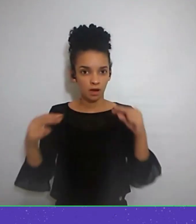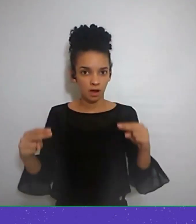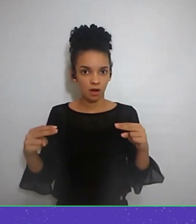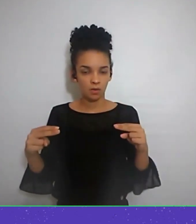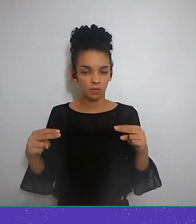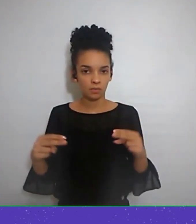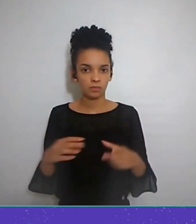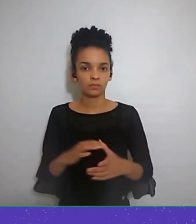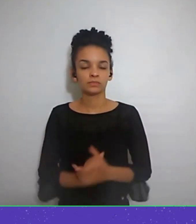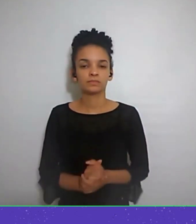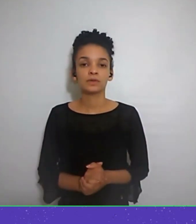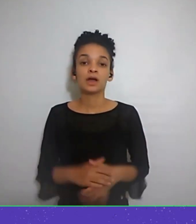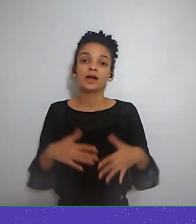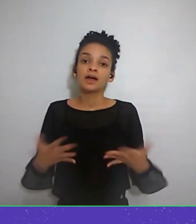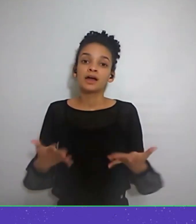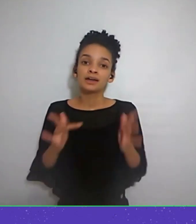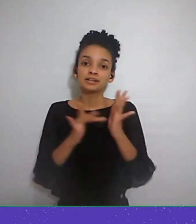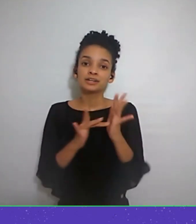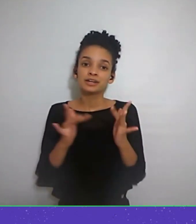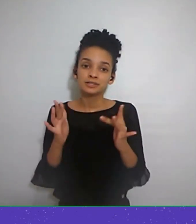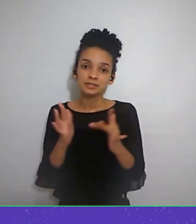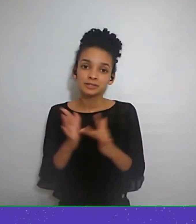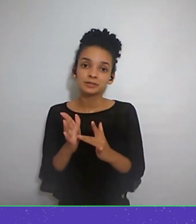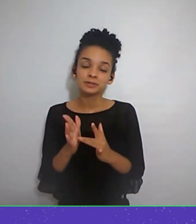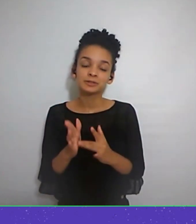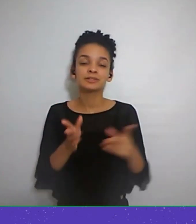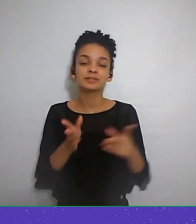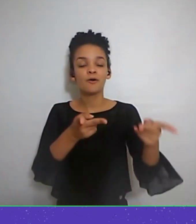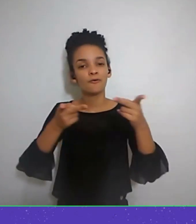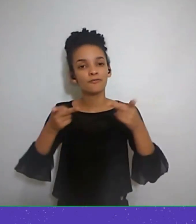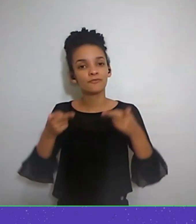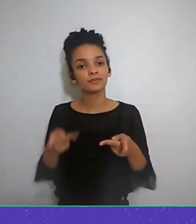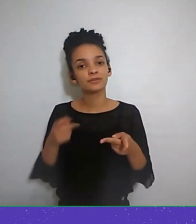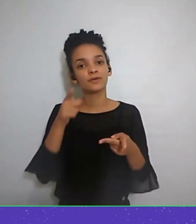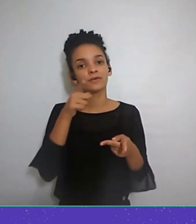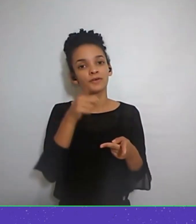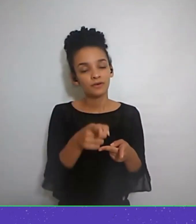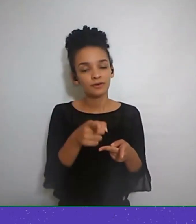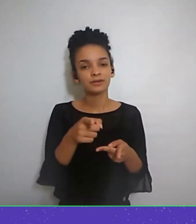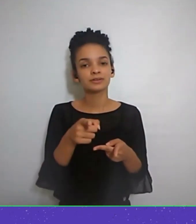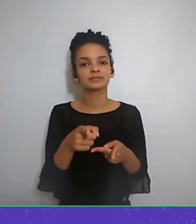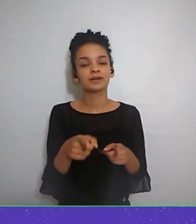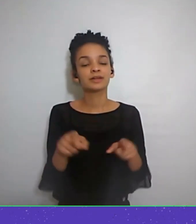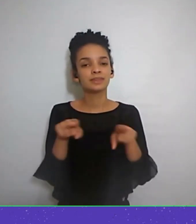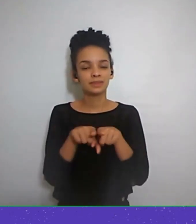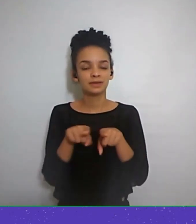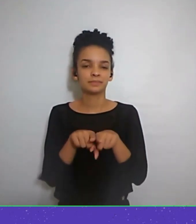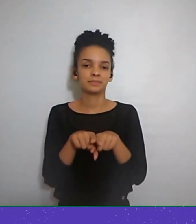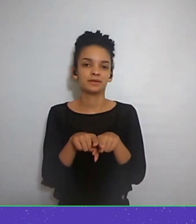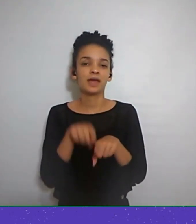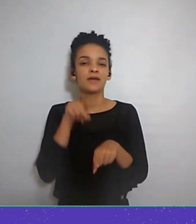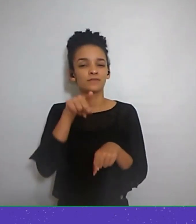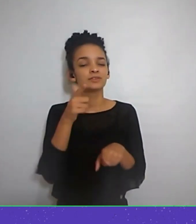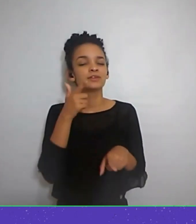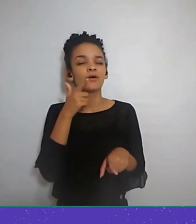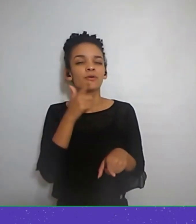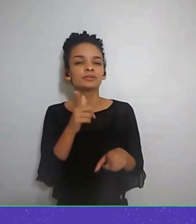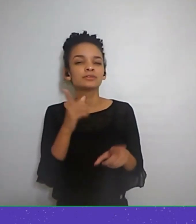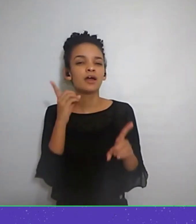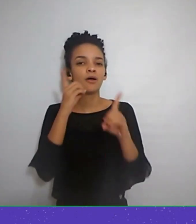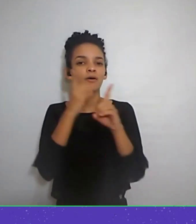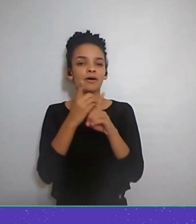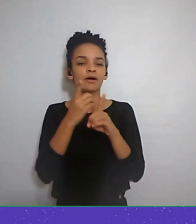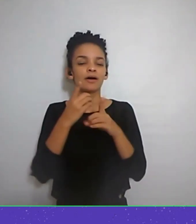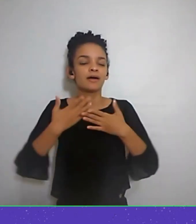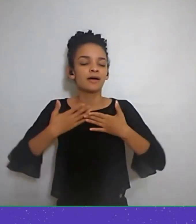e assim você vai encontrar descanso. Se você trabalhar sozinho, você está por